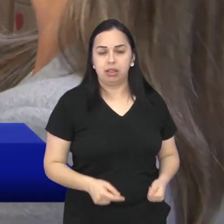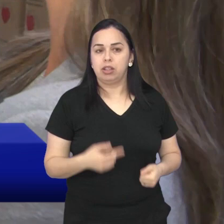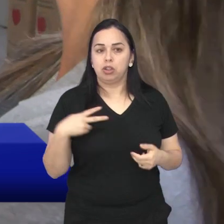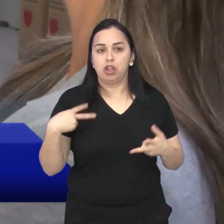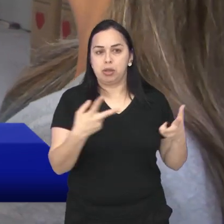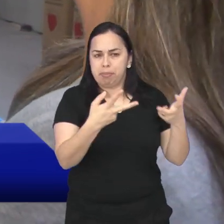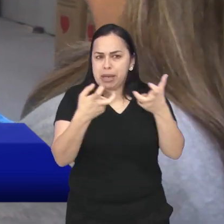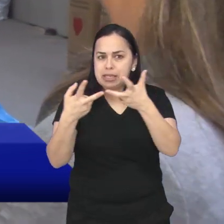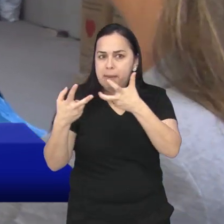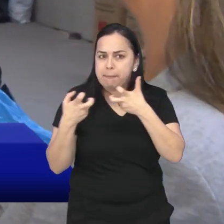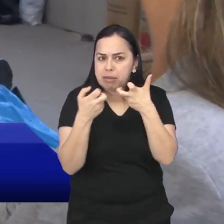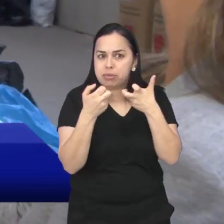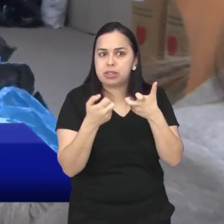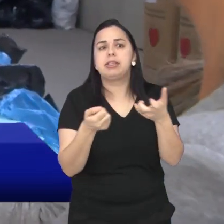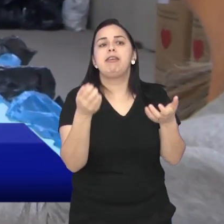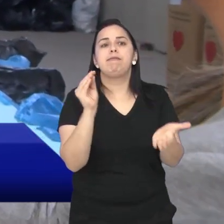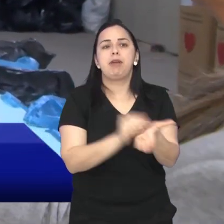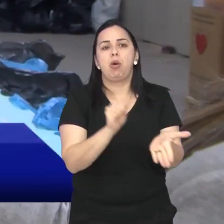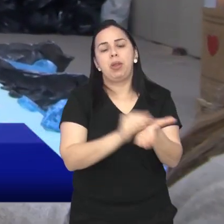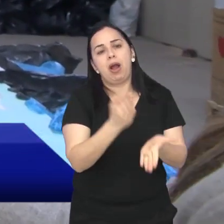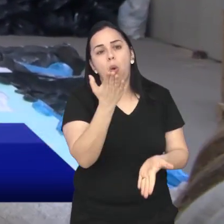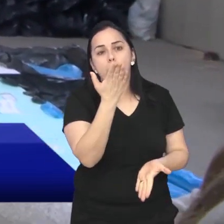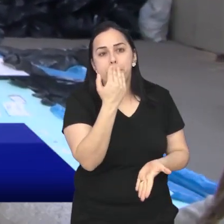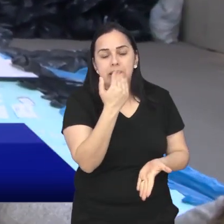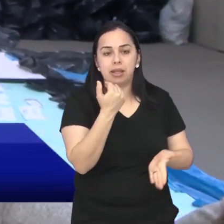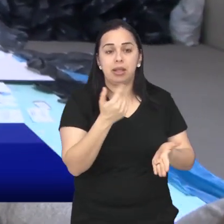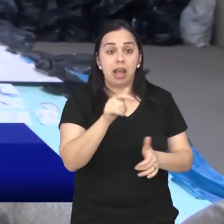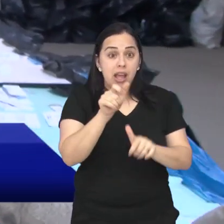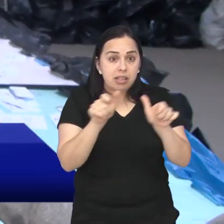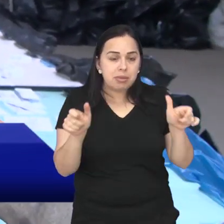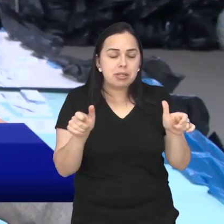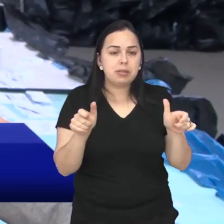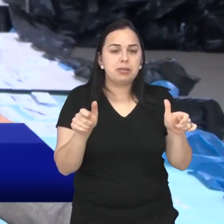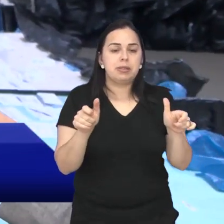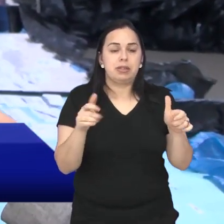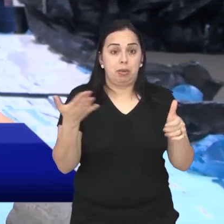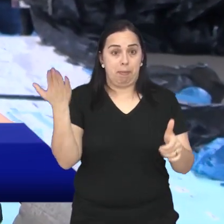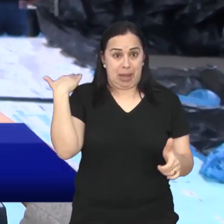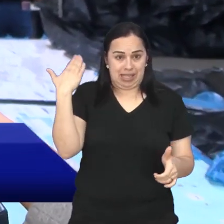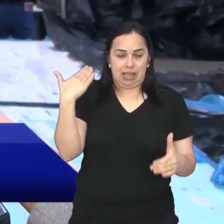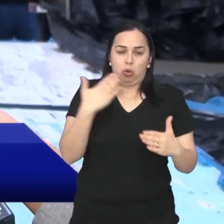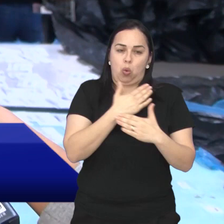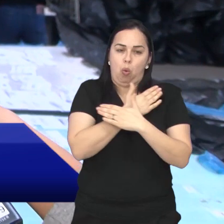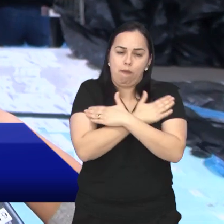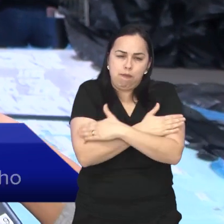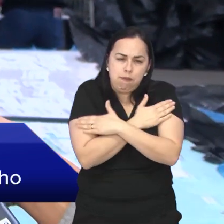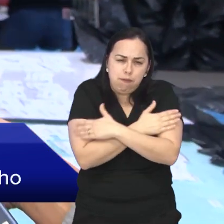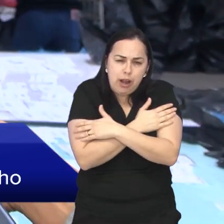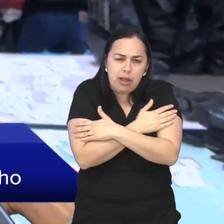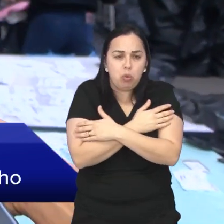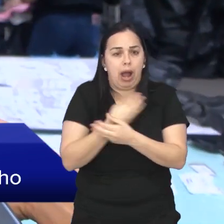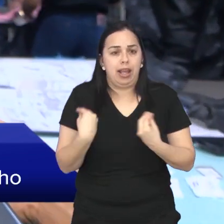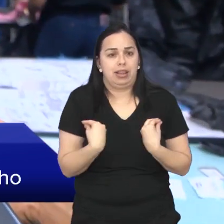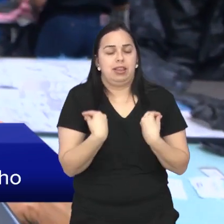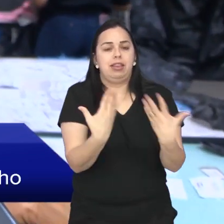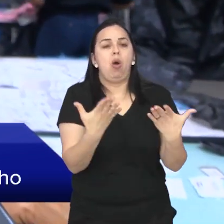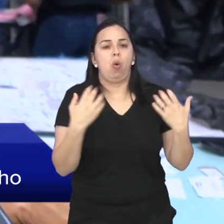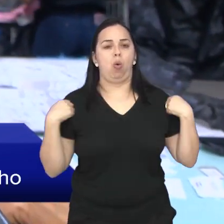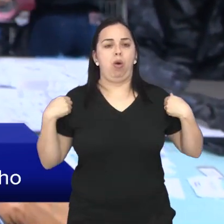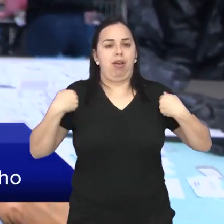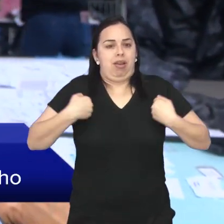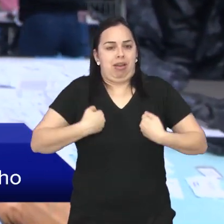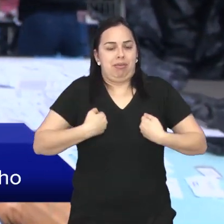A necessidade de alimento. As pessoas sentiram frio, foram abastecidas aí com a campanha